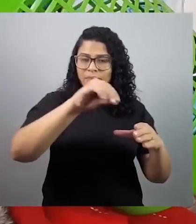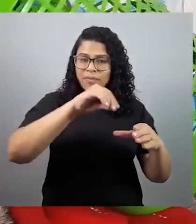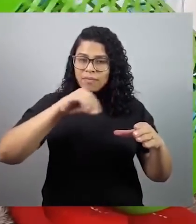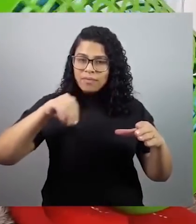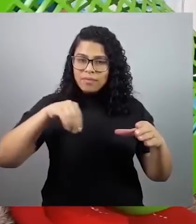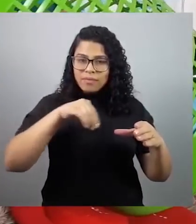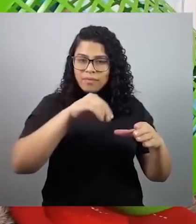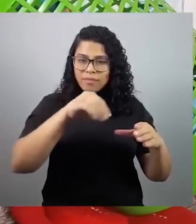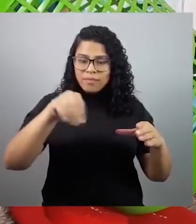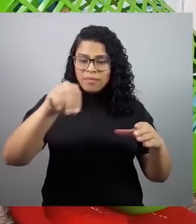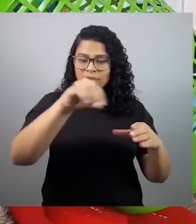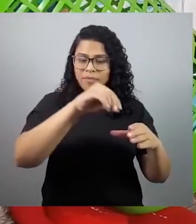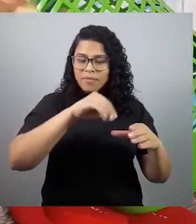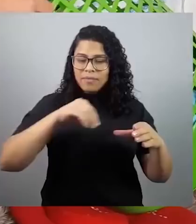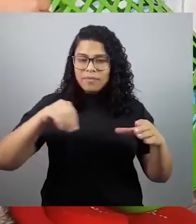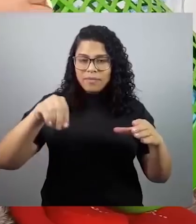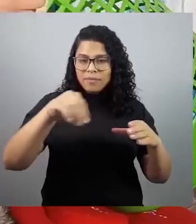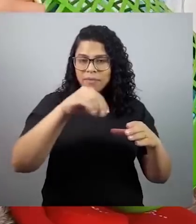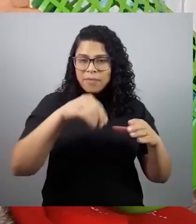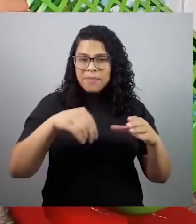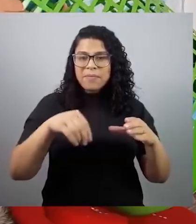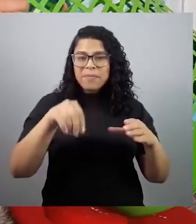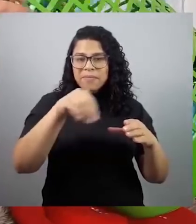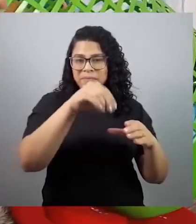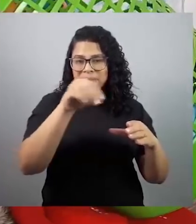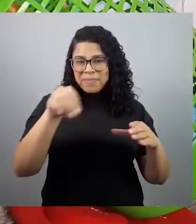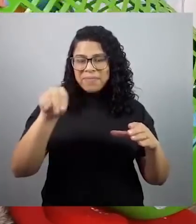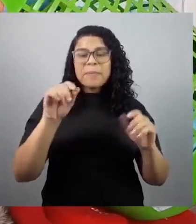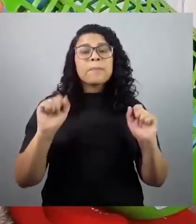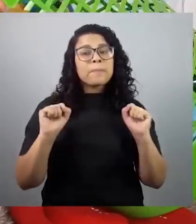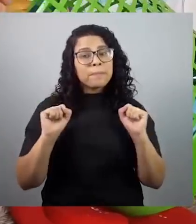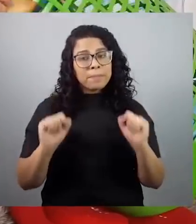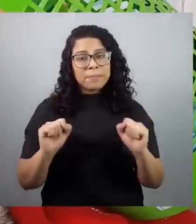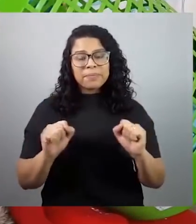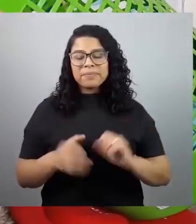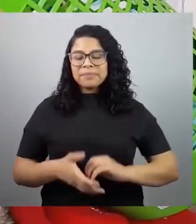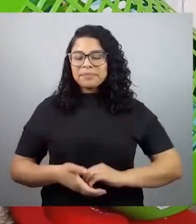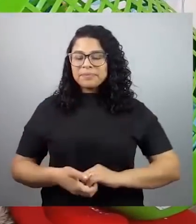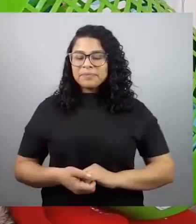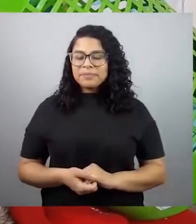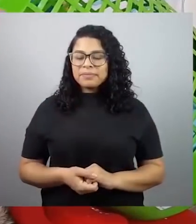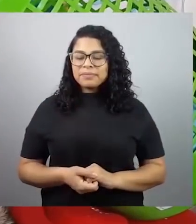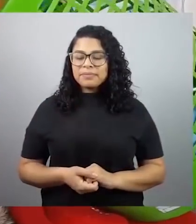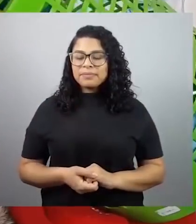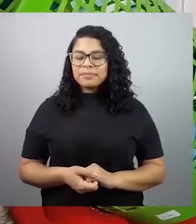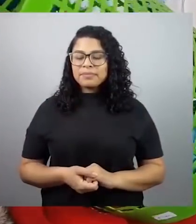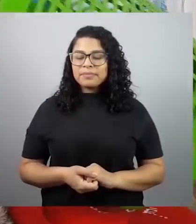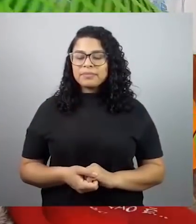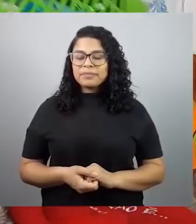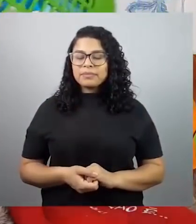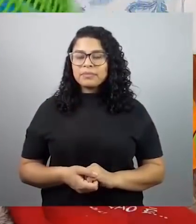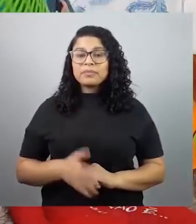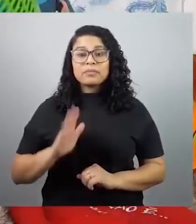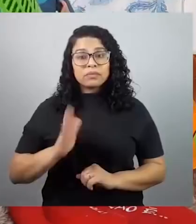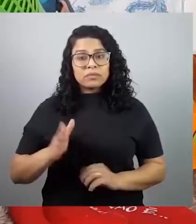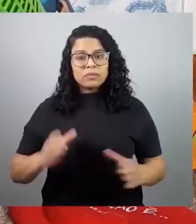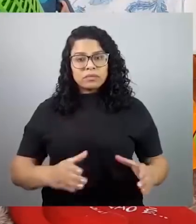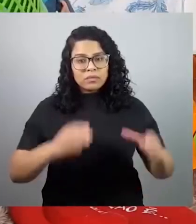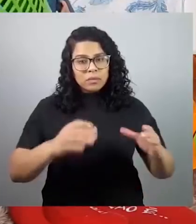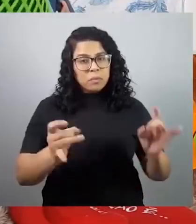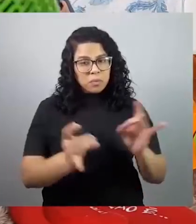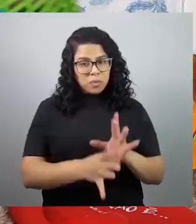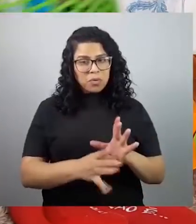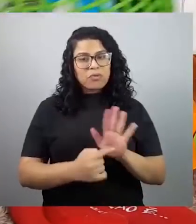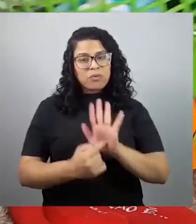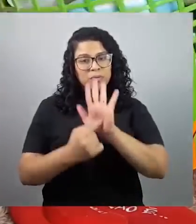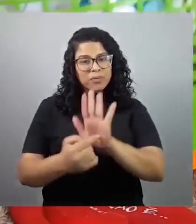formando, gente, a nossa cama de gato, tá bom? Olha só, eu tenho um cesto prontinho aqui, eu vou estar